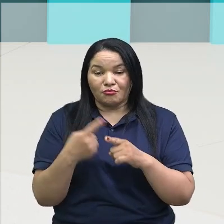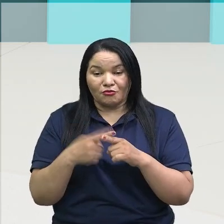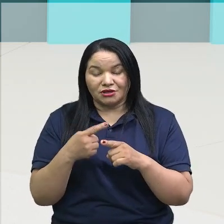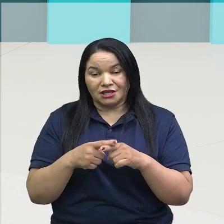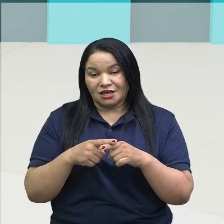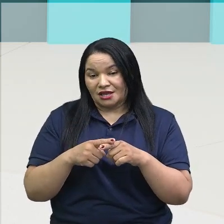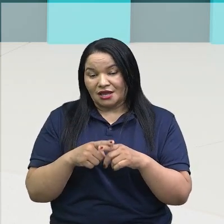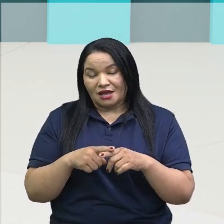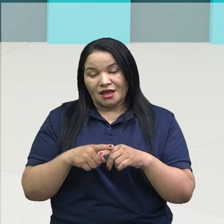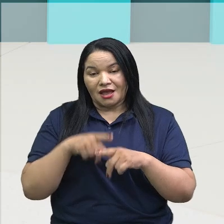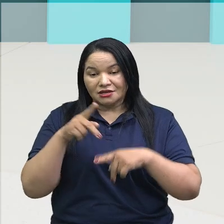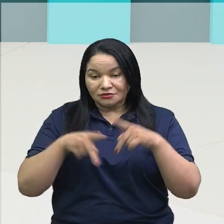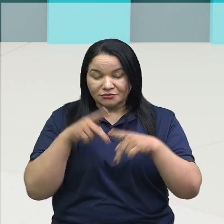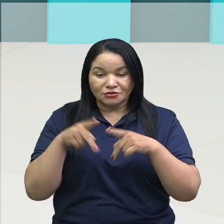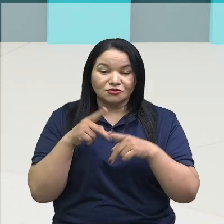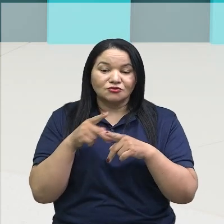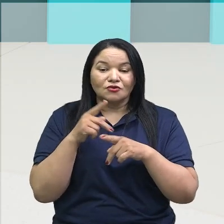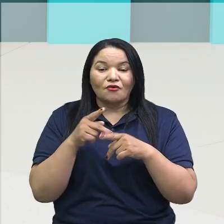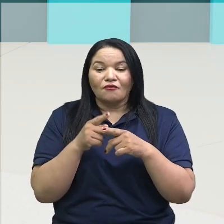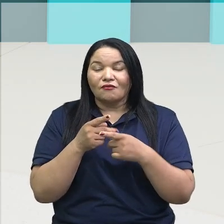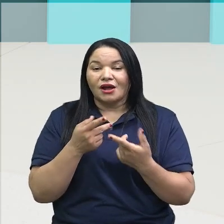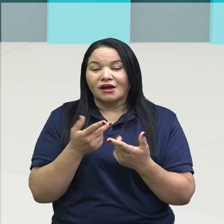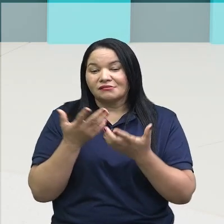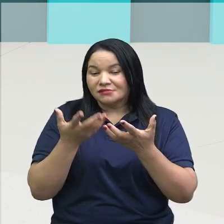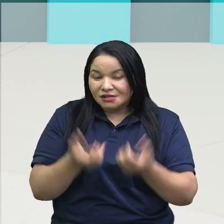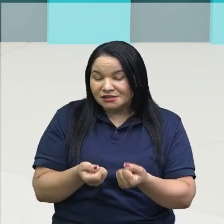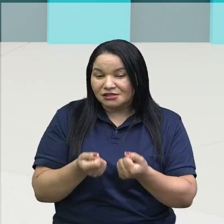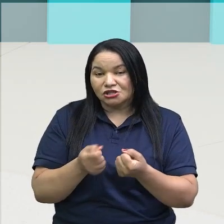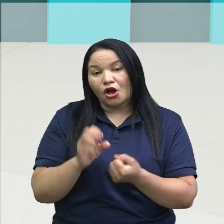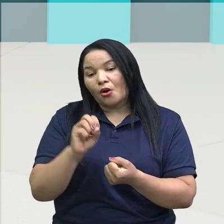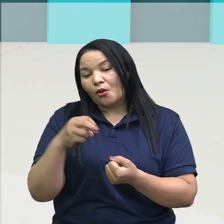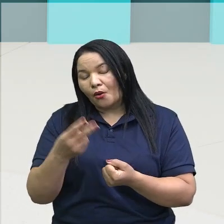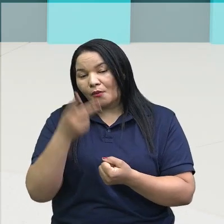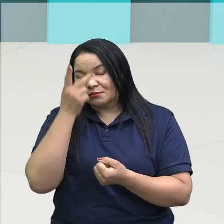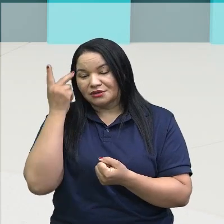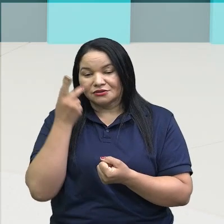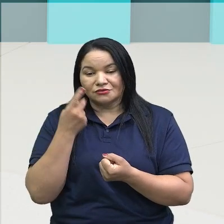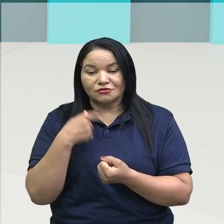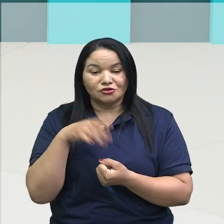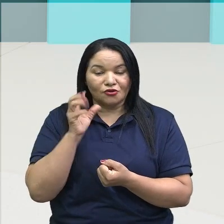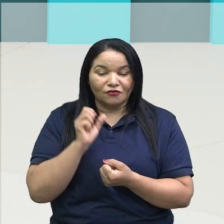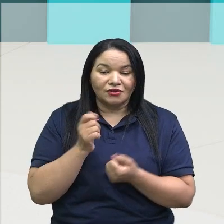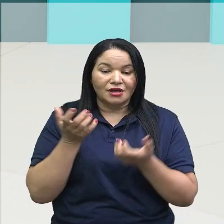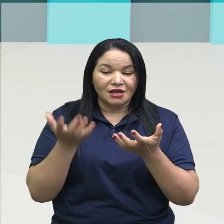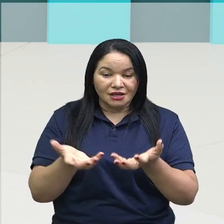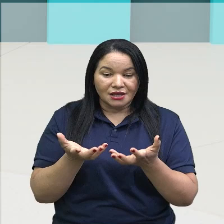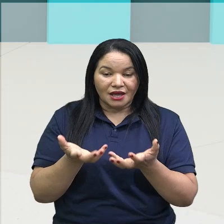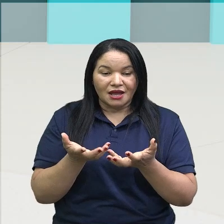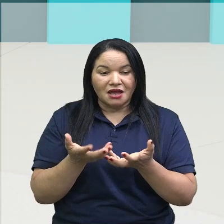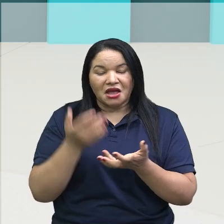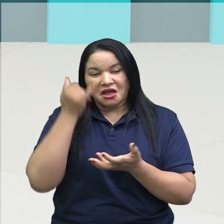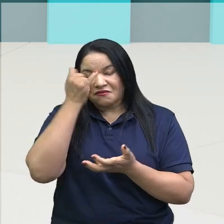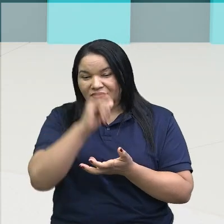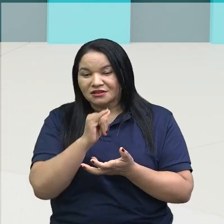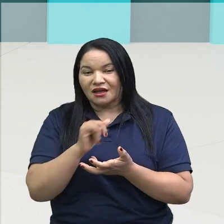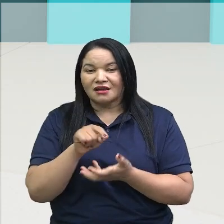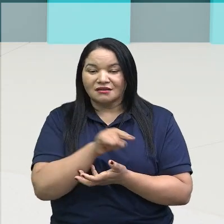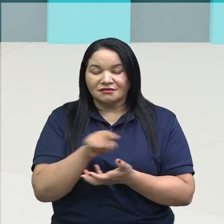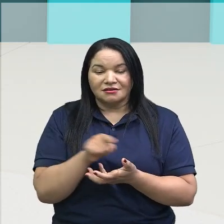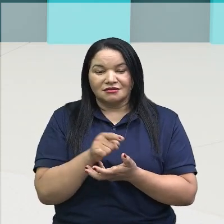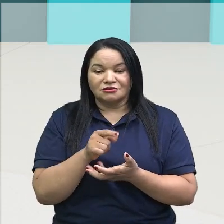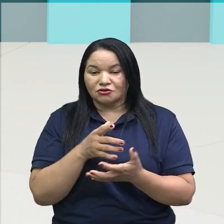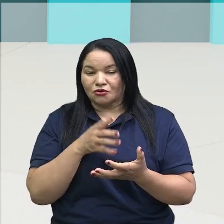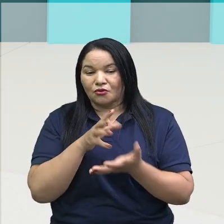não deixa salgar e os ouvintes querem antes imitar o que eles fazem, o